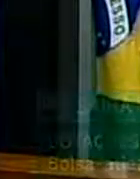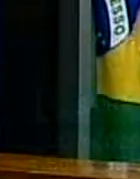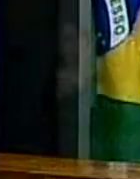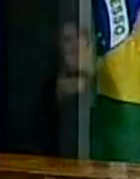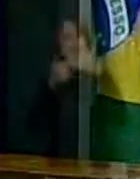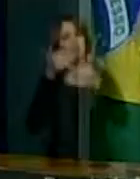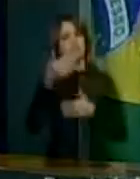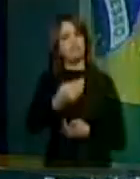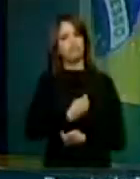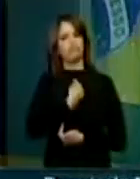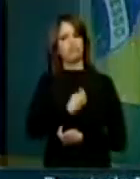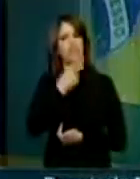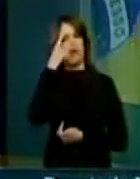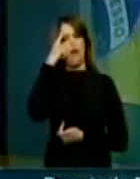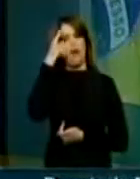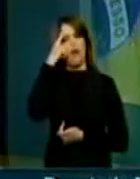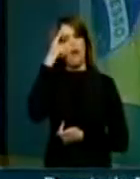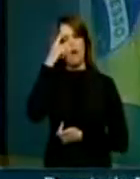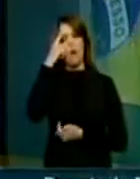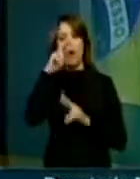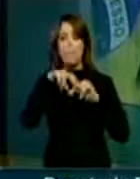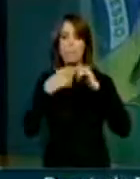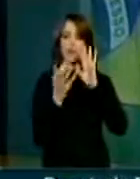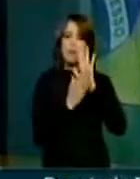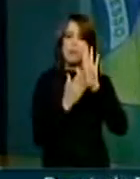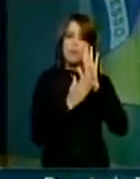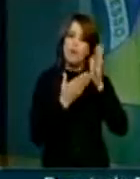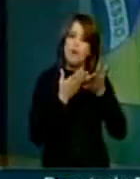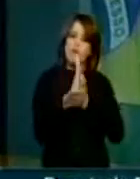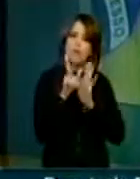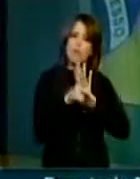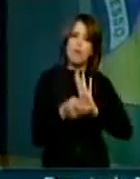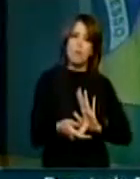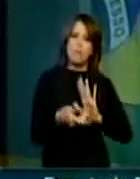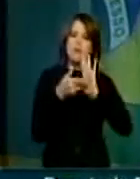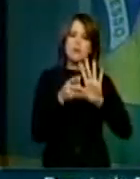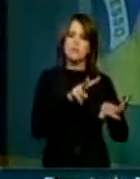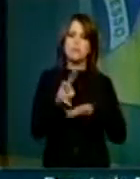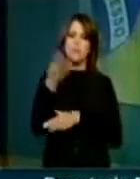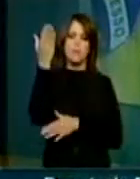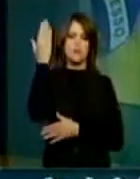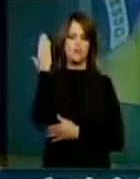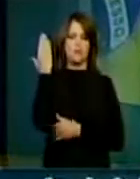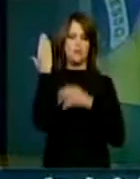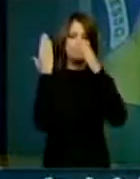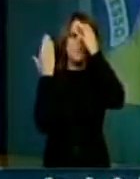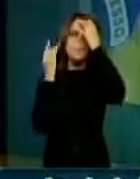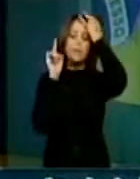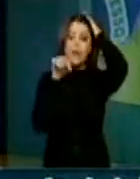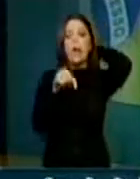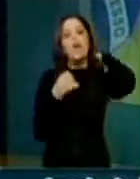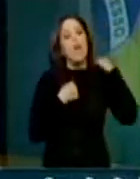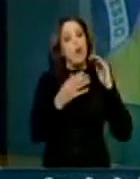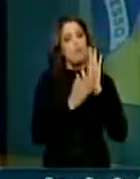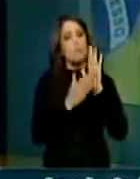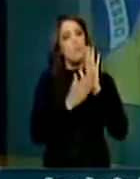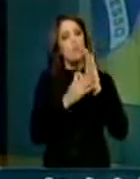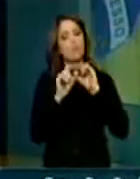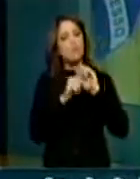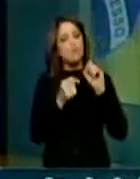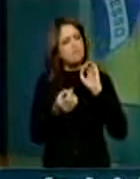construídas no dia a dia. Por isso, a proposta aprovada por esta casa na semana passada, ela é uma